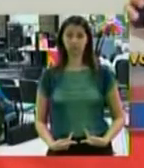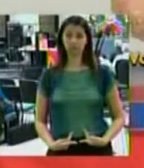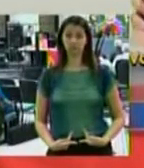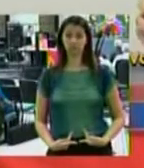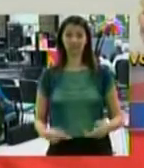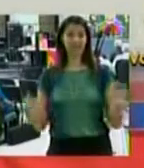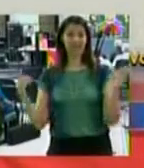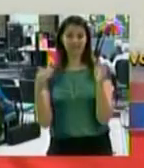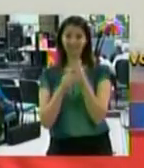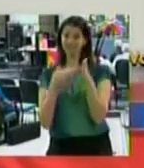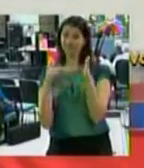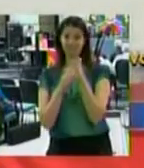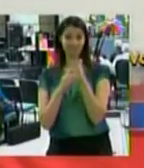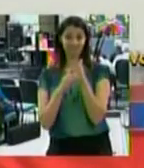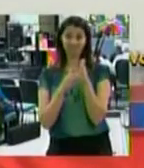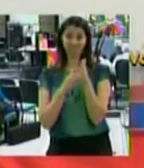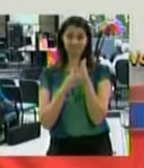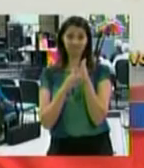limitados,